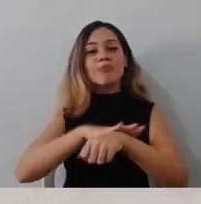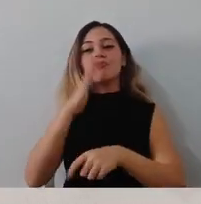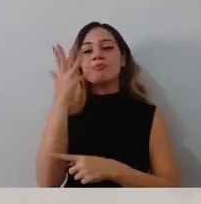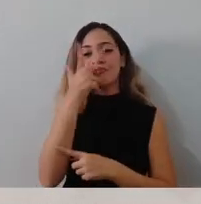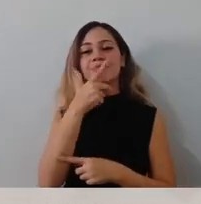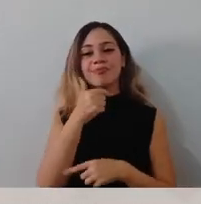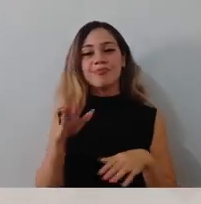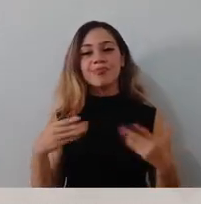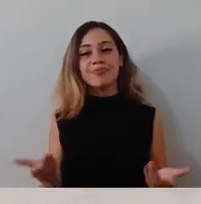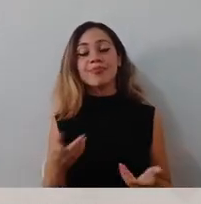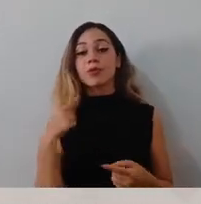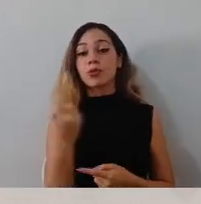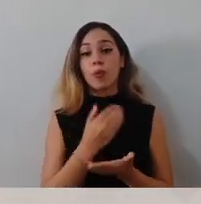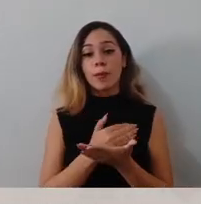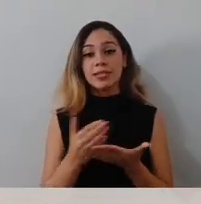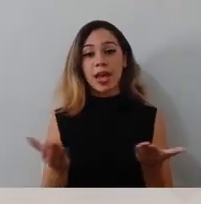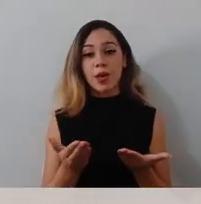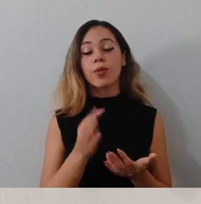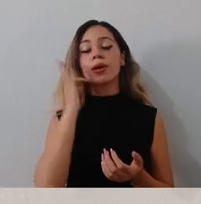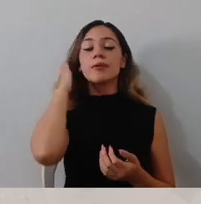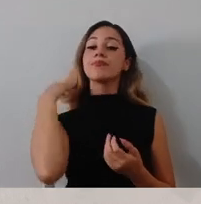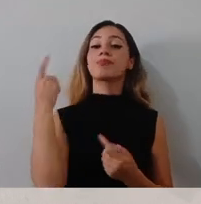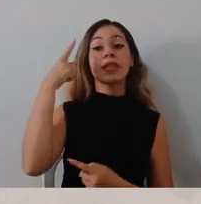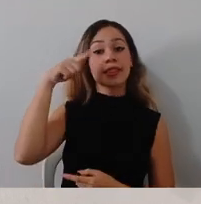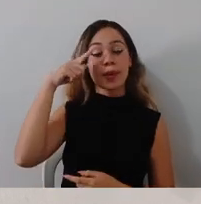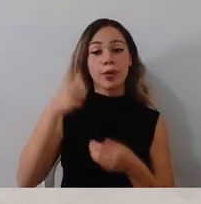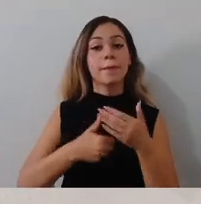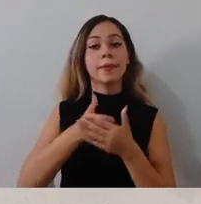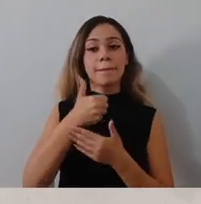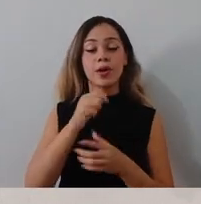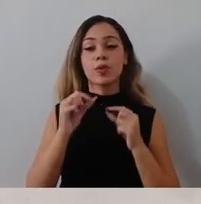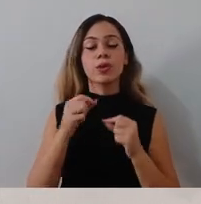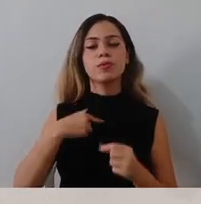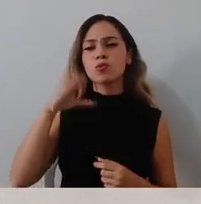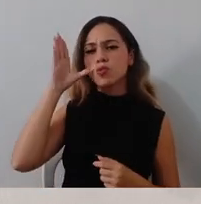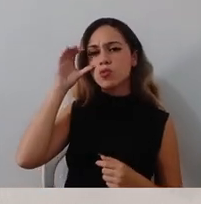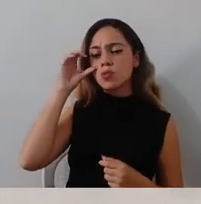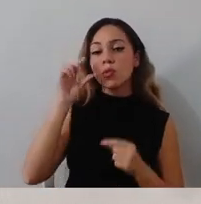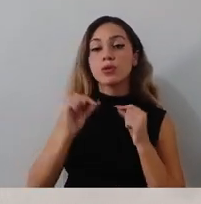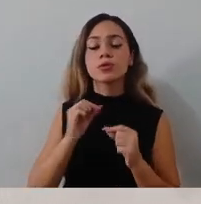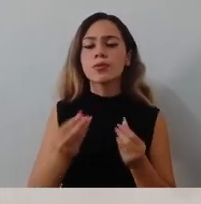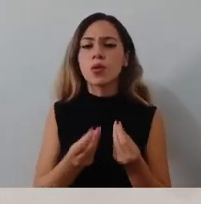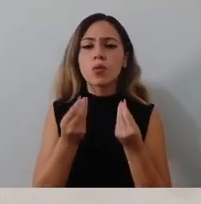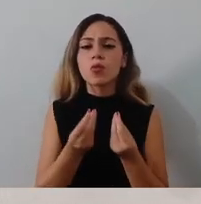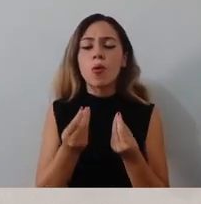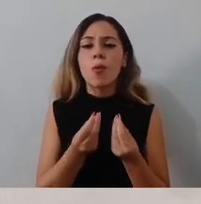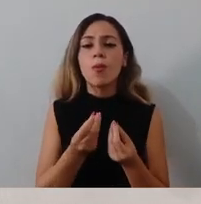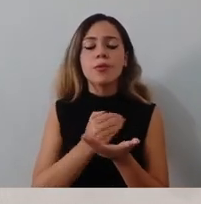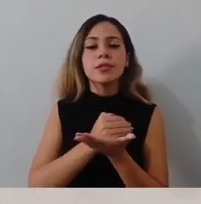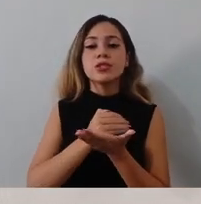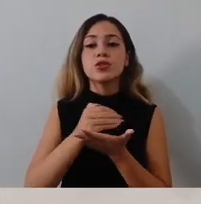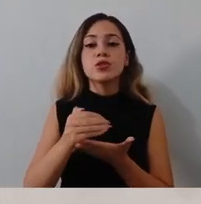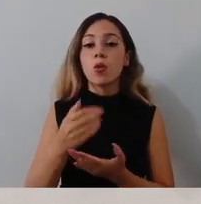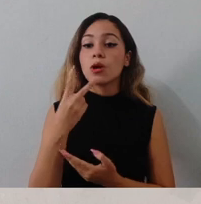mais bonitos ainda. Mas Obrigada. Vamos começar. Débora, primeiro, é claro, né, minha curiosidade, como